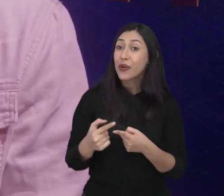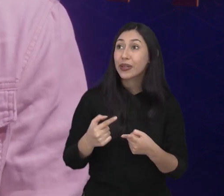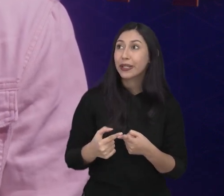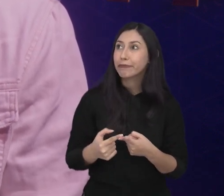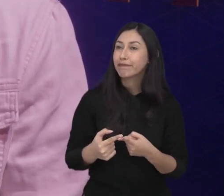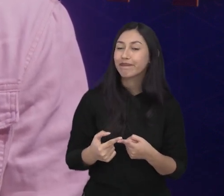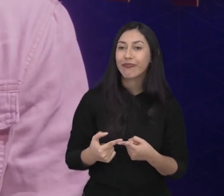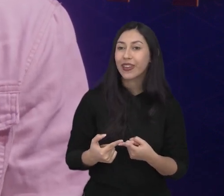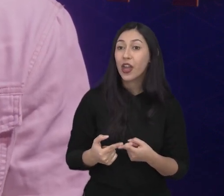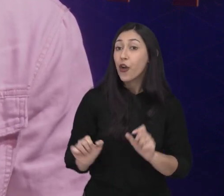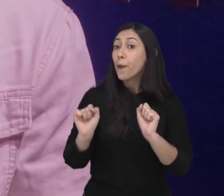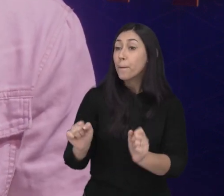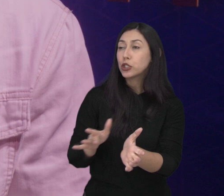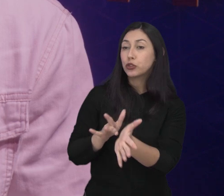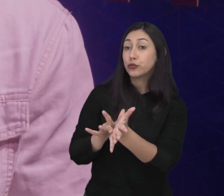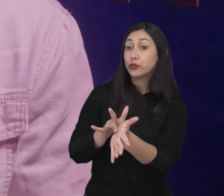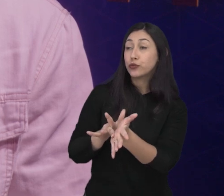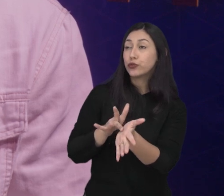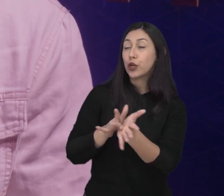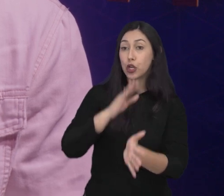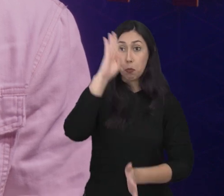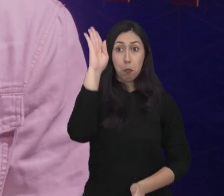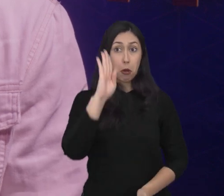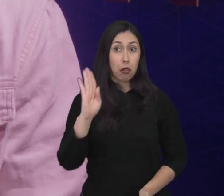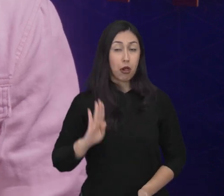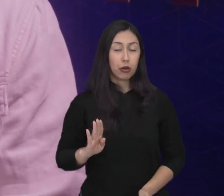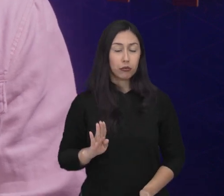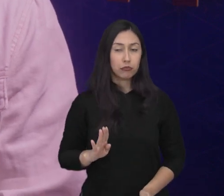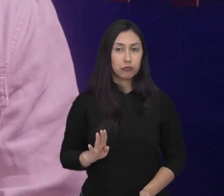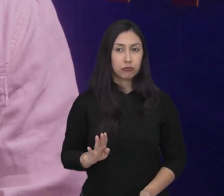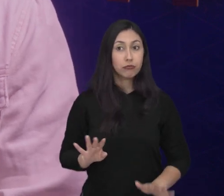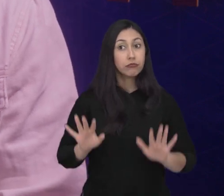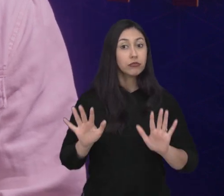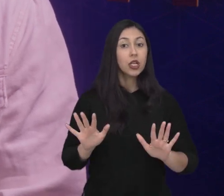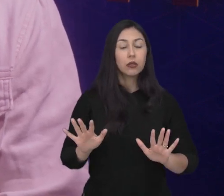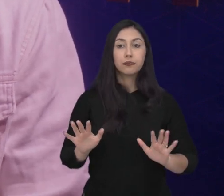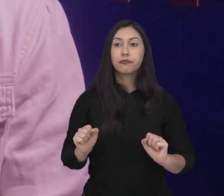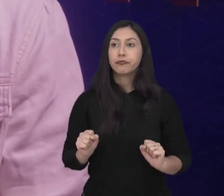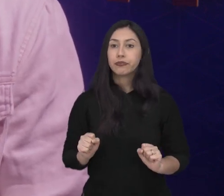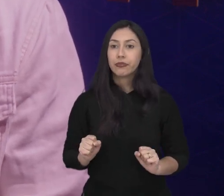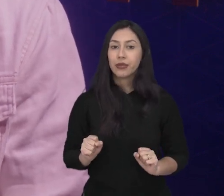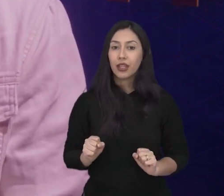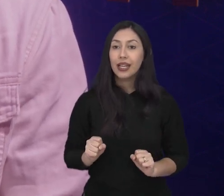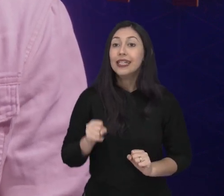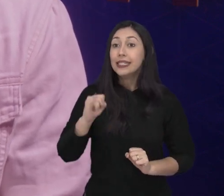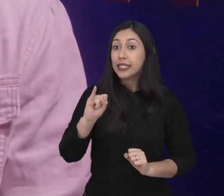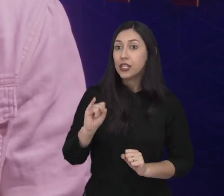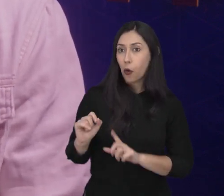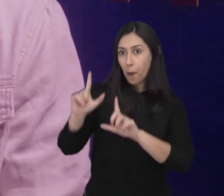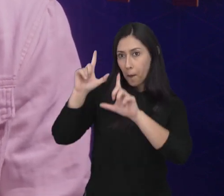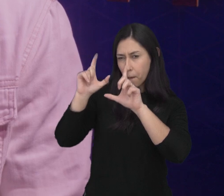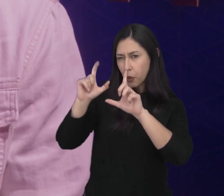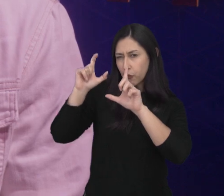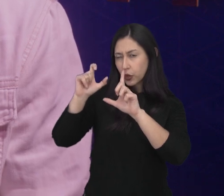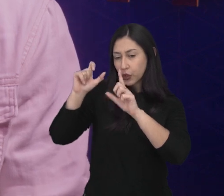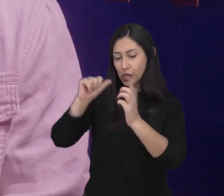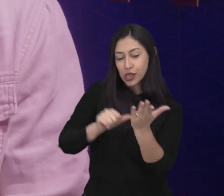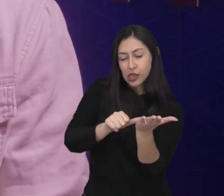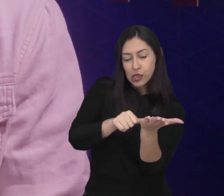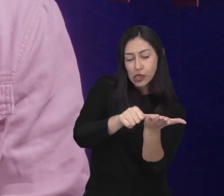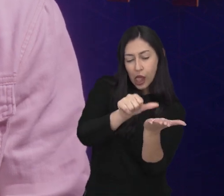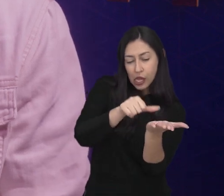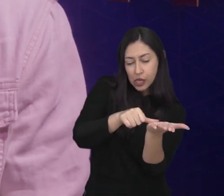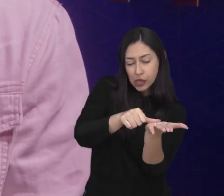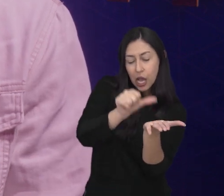qualquer um pode parecer um brasileiro. Então, assim, se você cola uma foto diferente ali